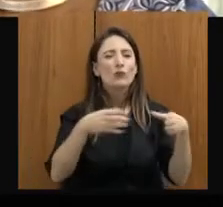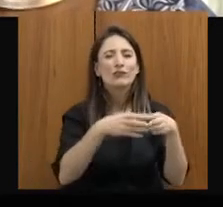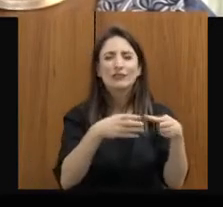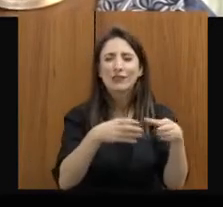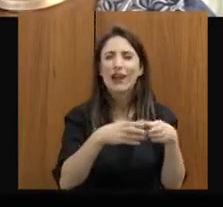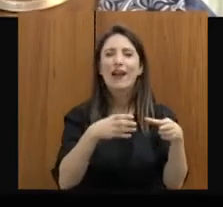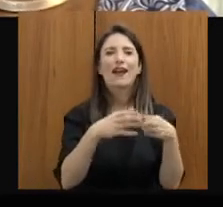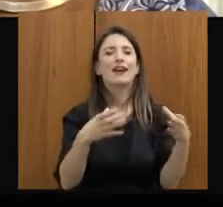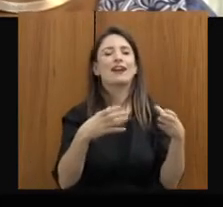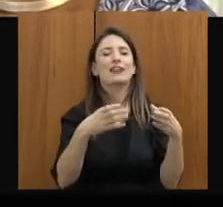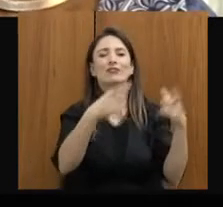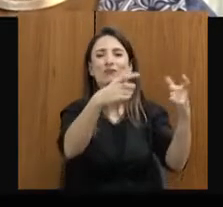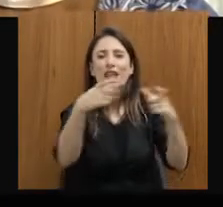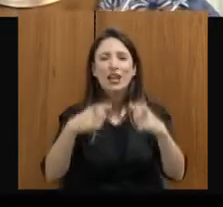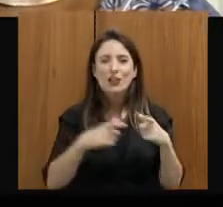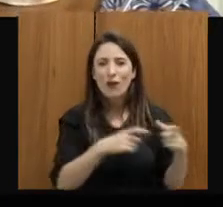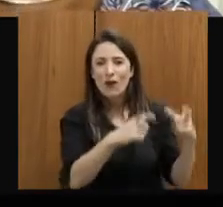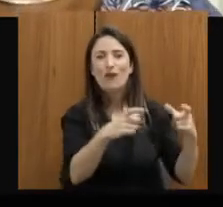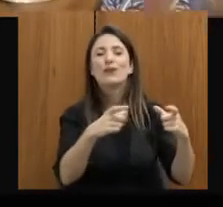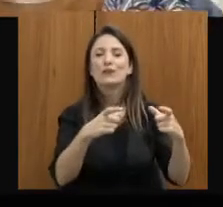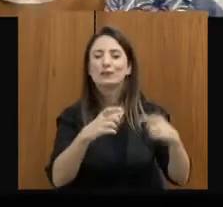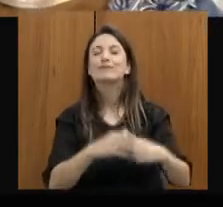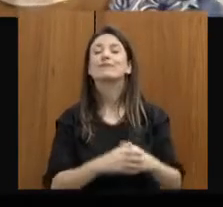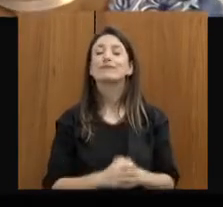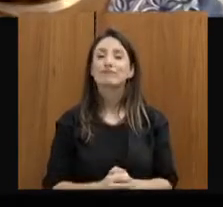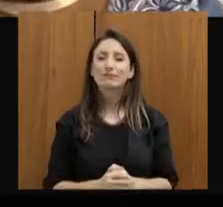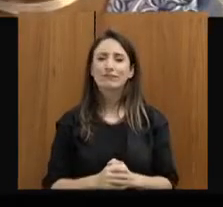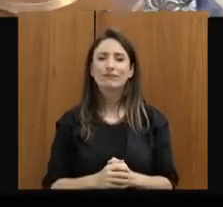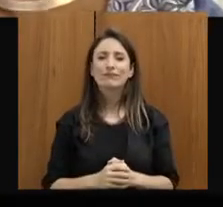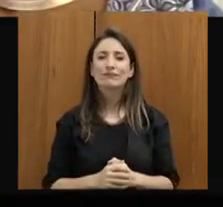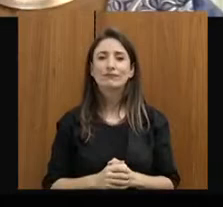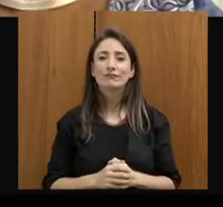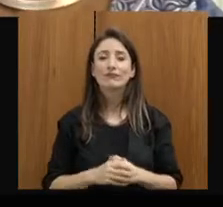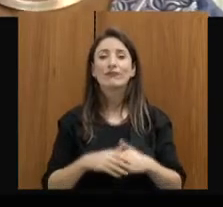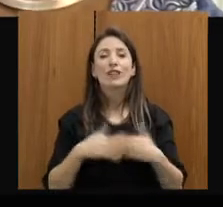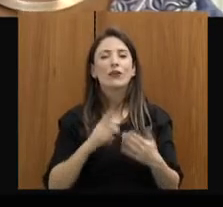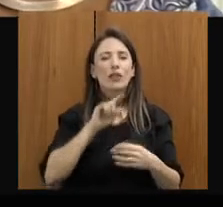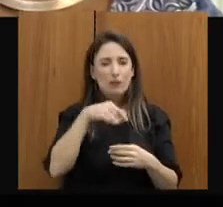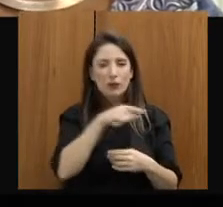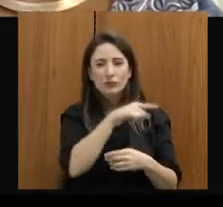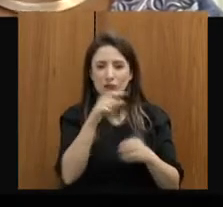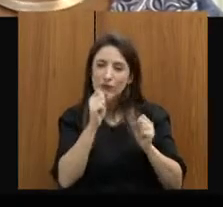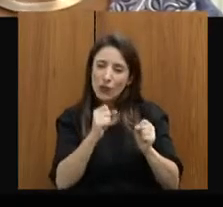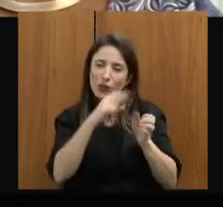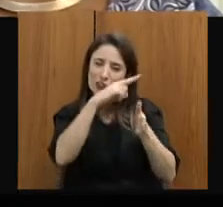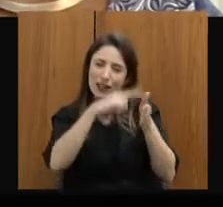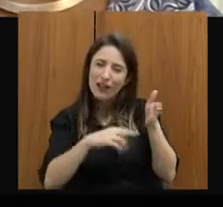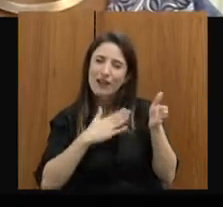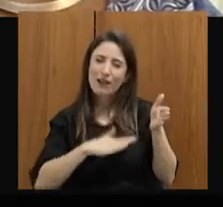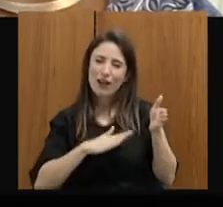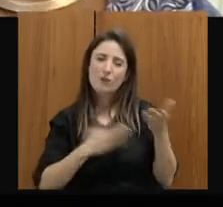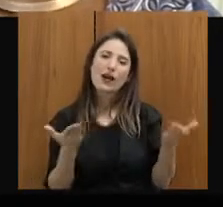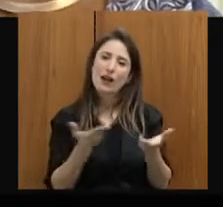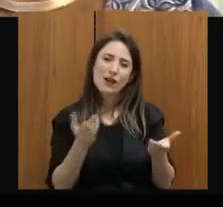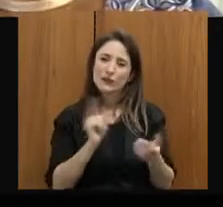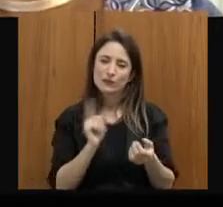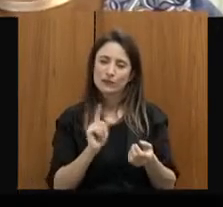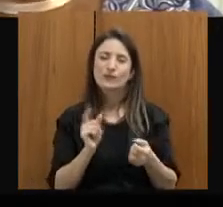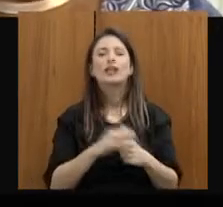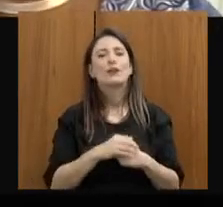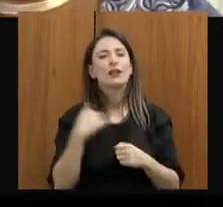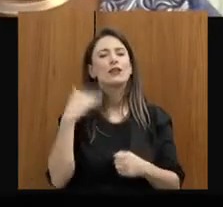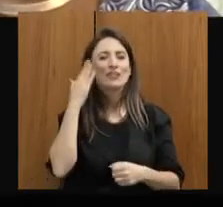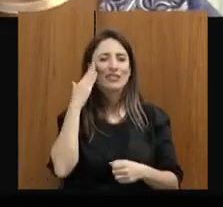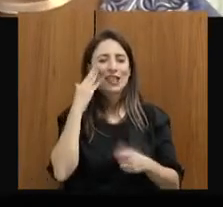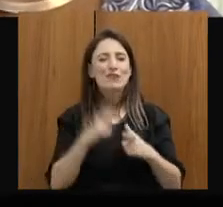seus territórios né então é depois vai ficar aí as pessoas vêm com calma para que a gente não tem aquele detalhadamente e